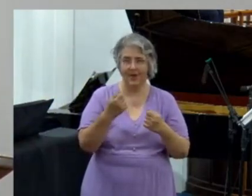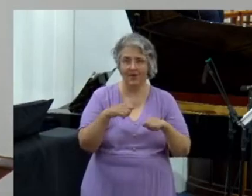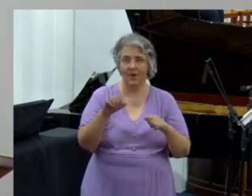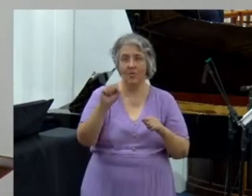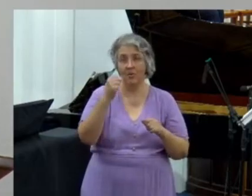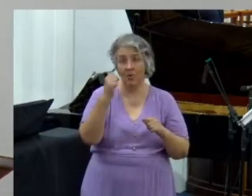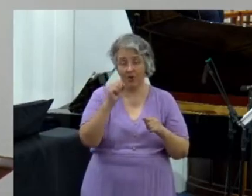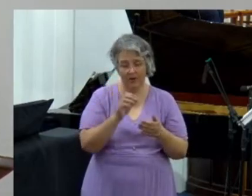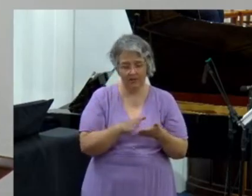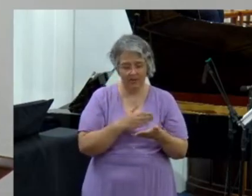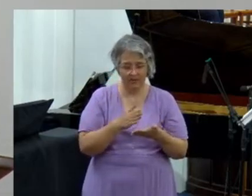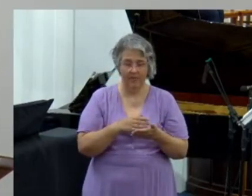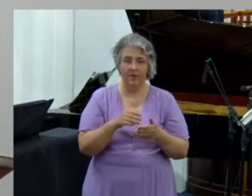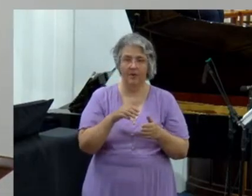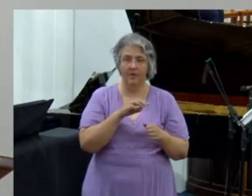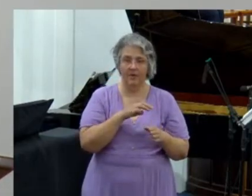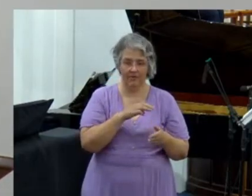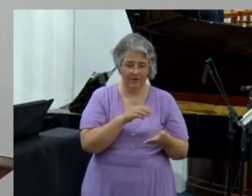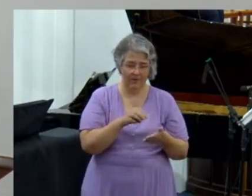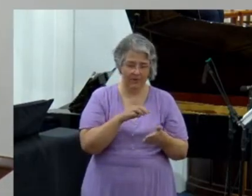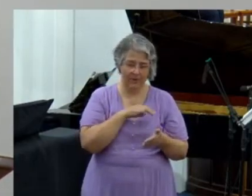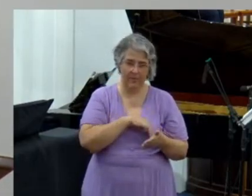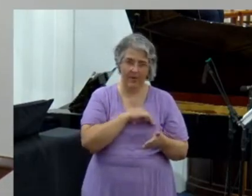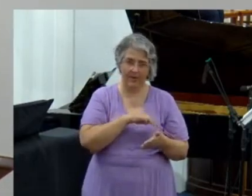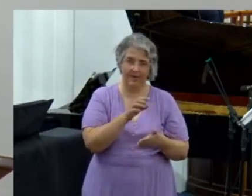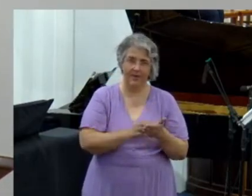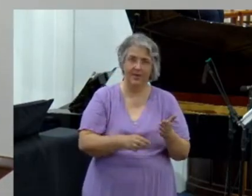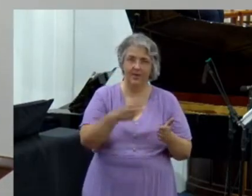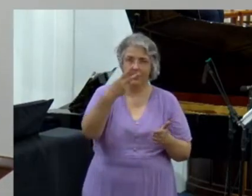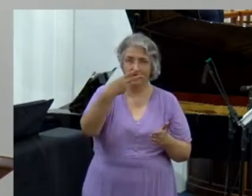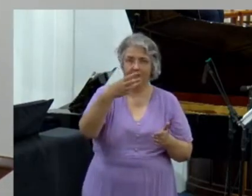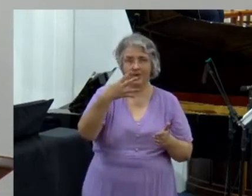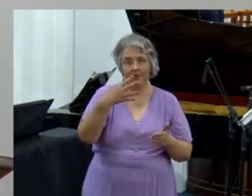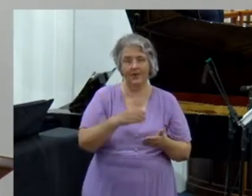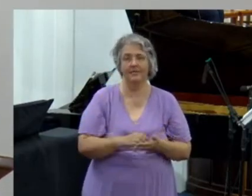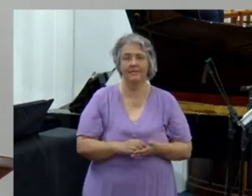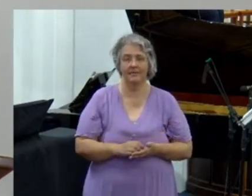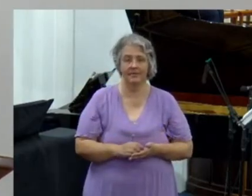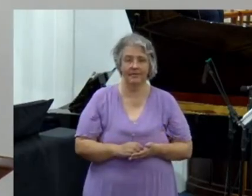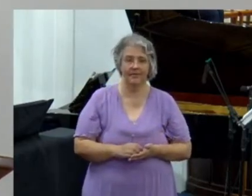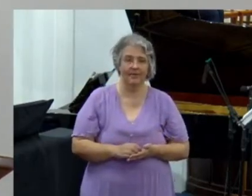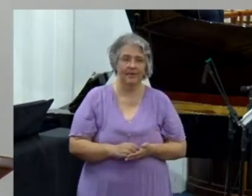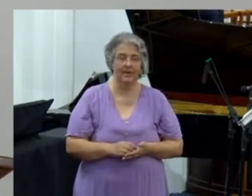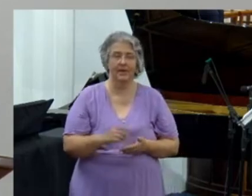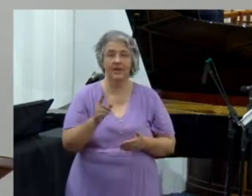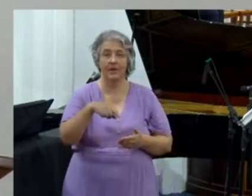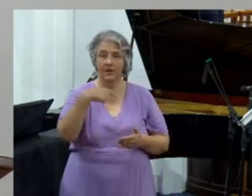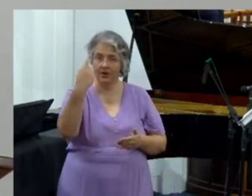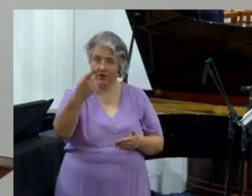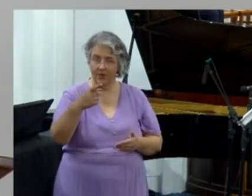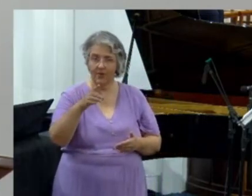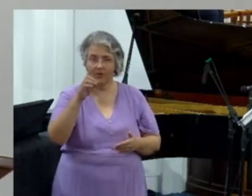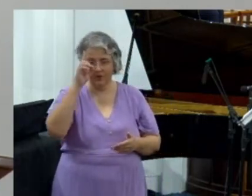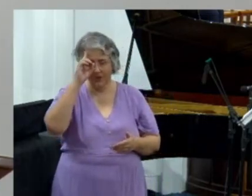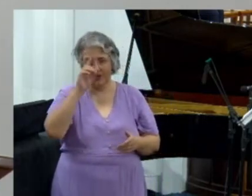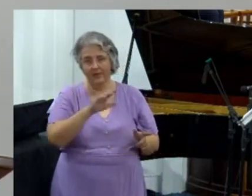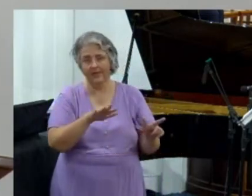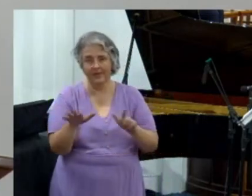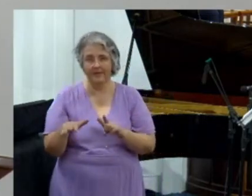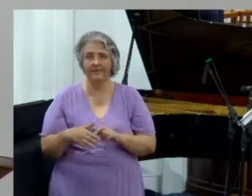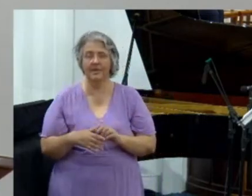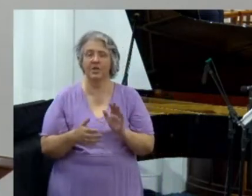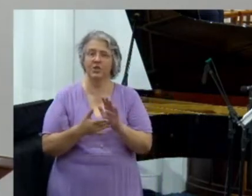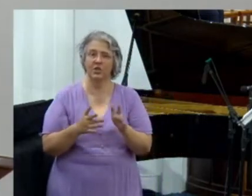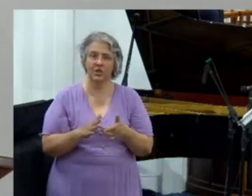Mateus. Capítulo 24, nós encontramos o seguinte: em outro dia daquela semana, Jesus saiu